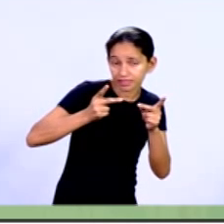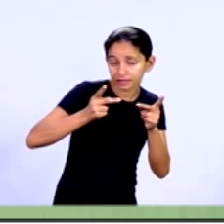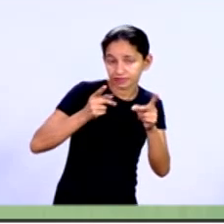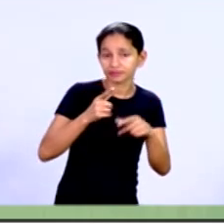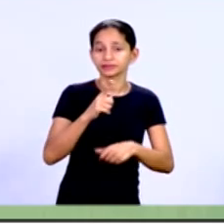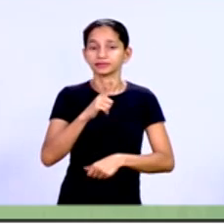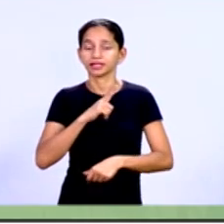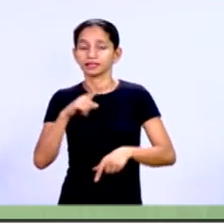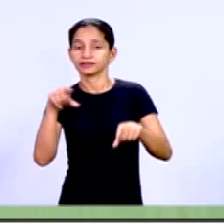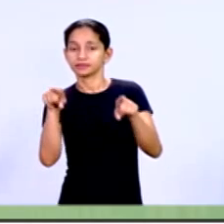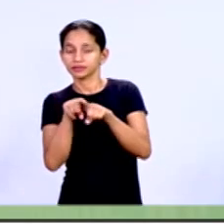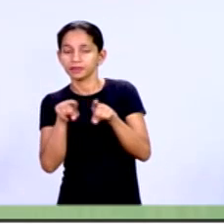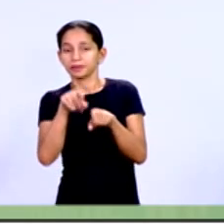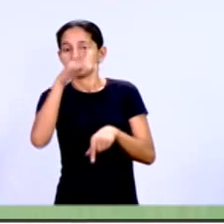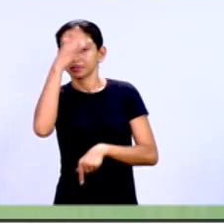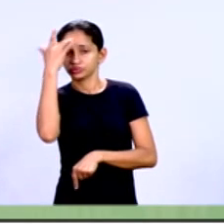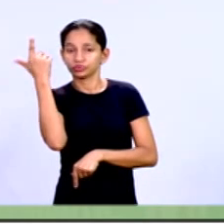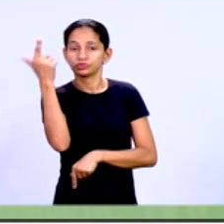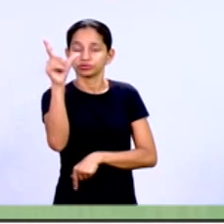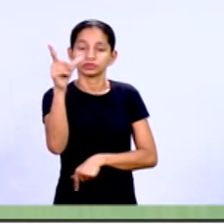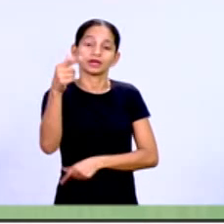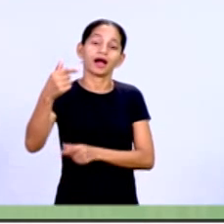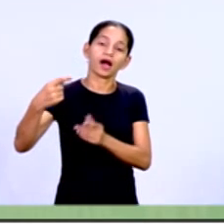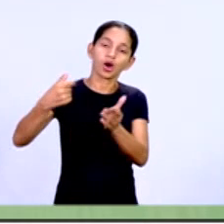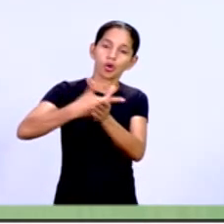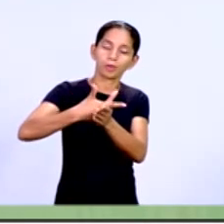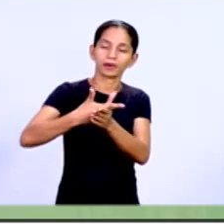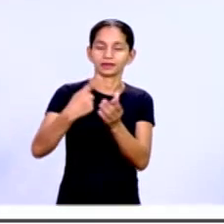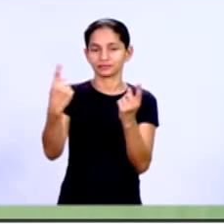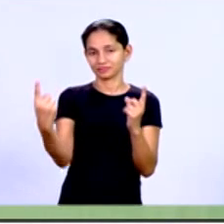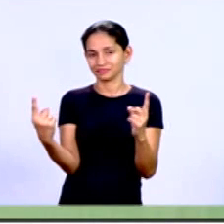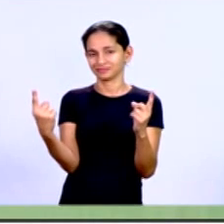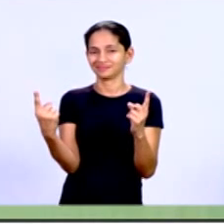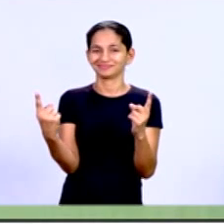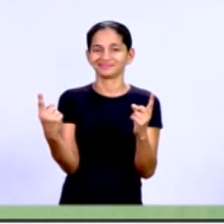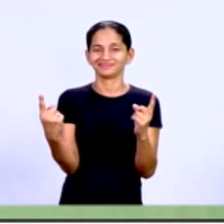compras, seja de produtos ou serviços.